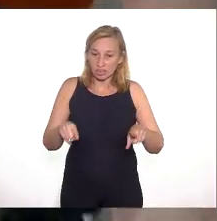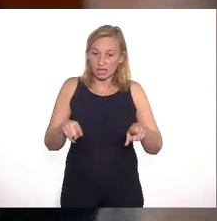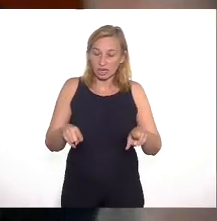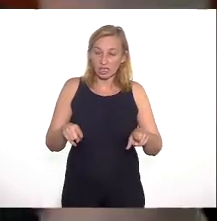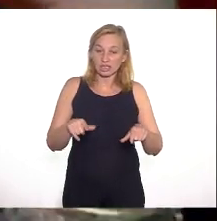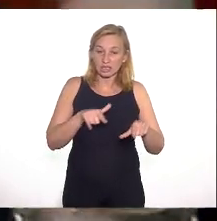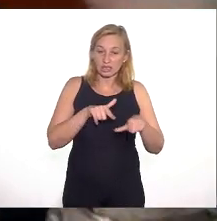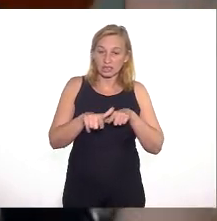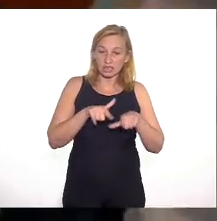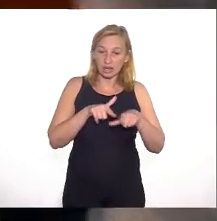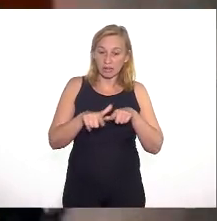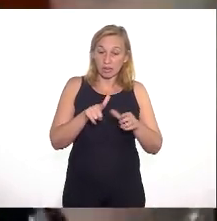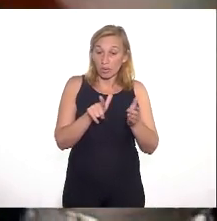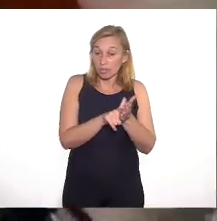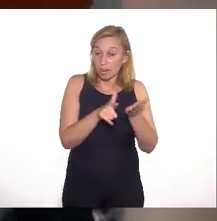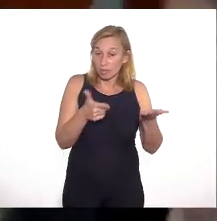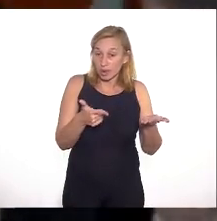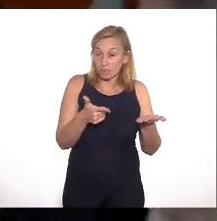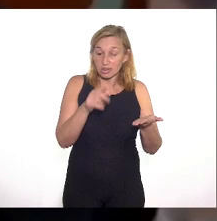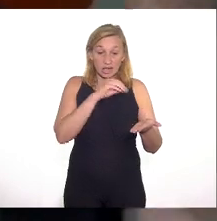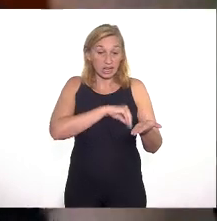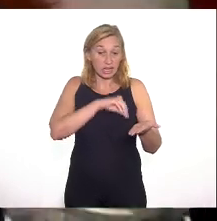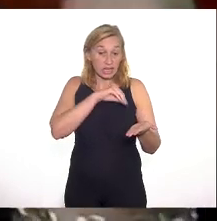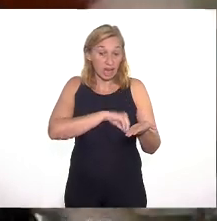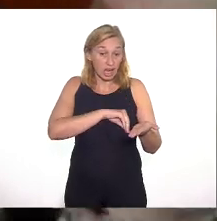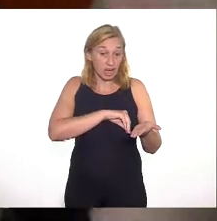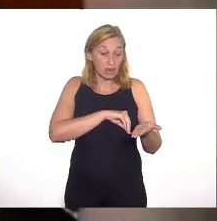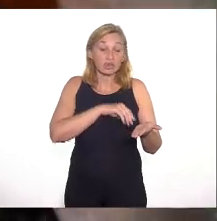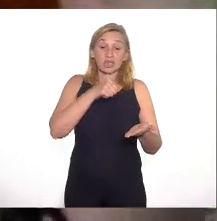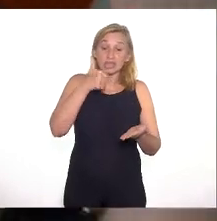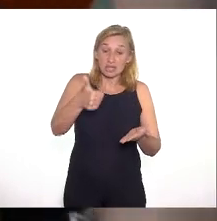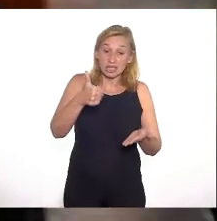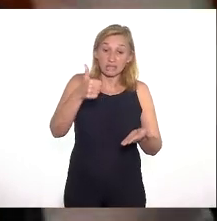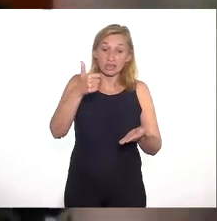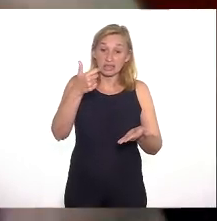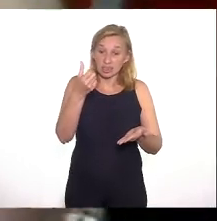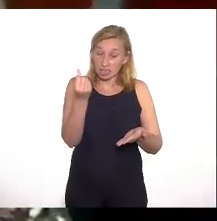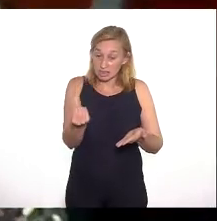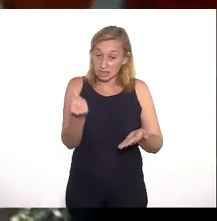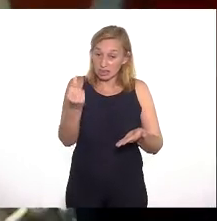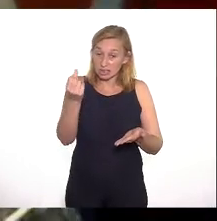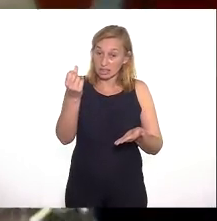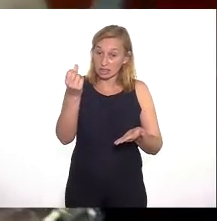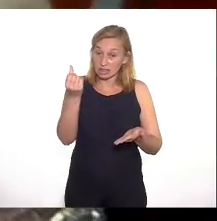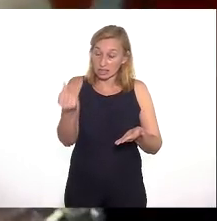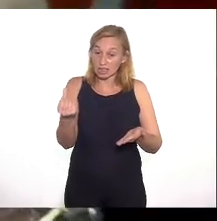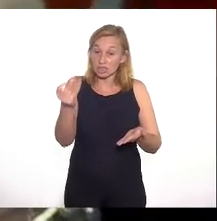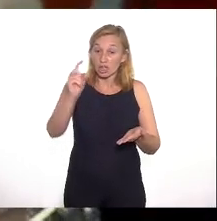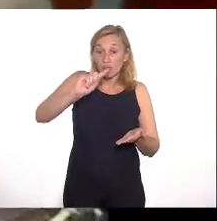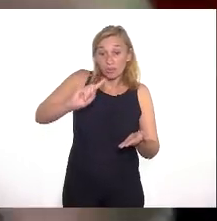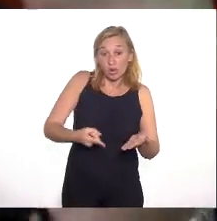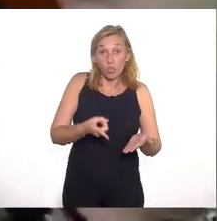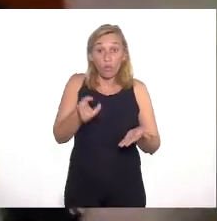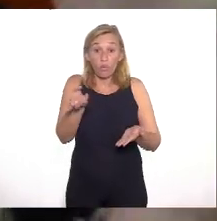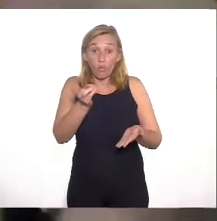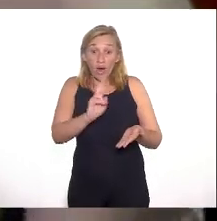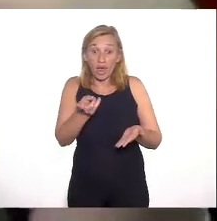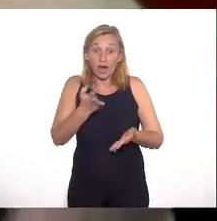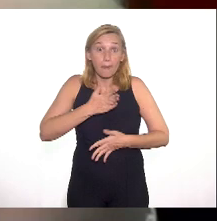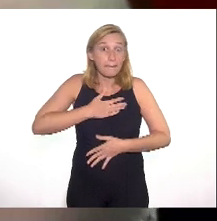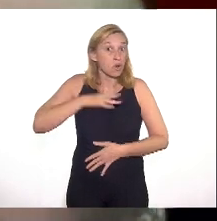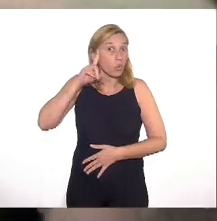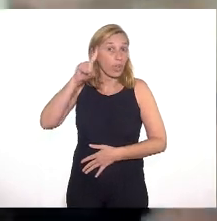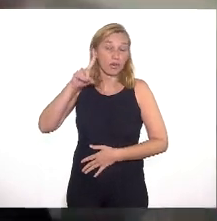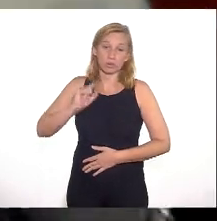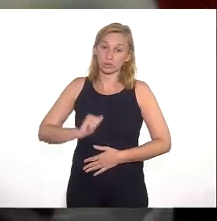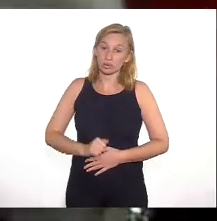com uma folha salarial mensal de R$ 166 mil. Meu Deus do